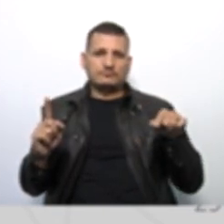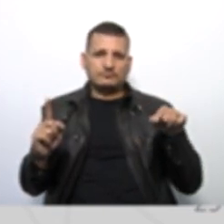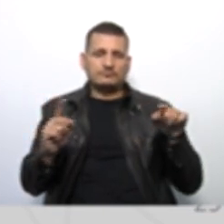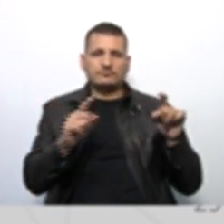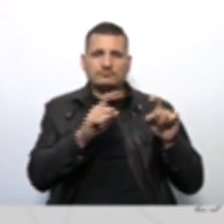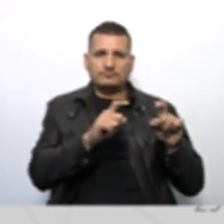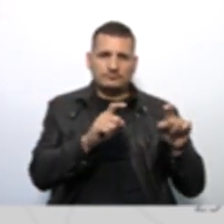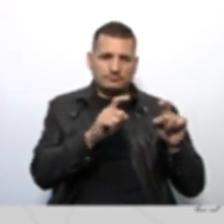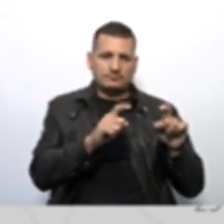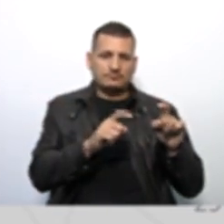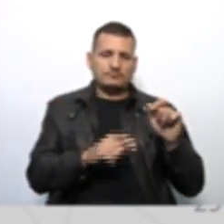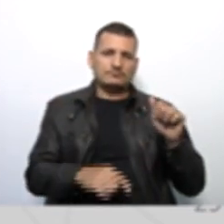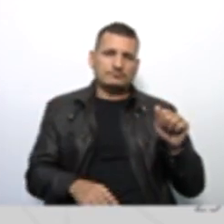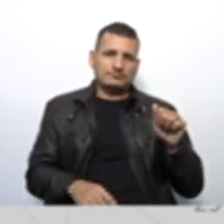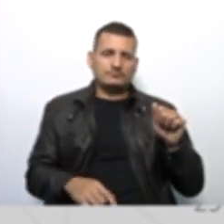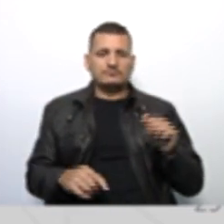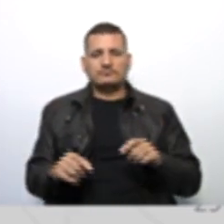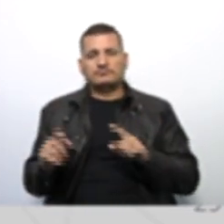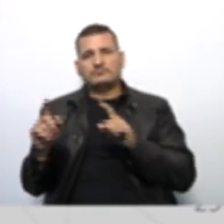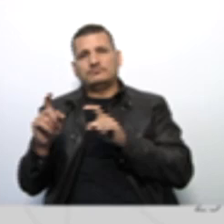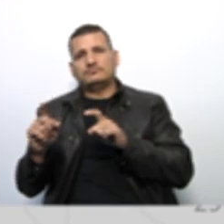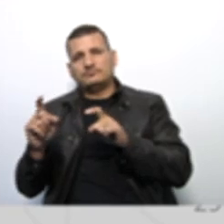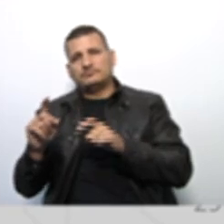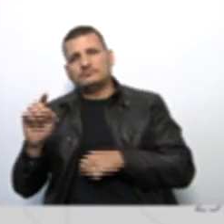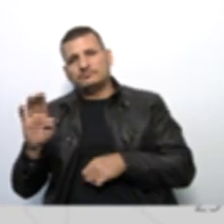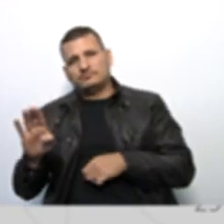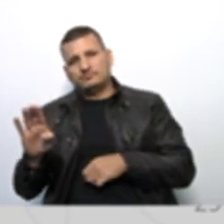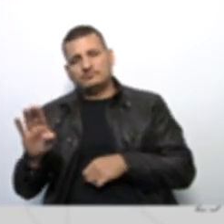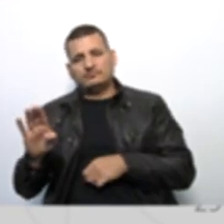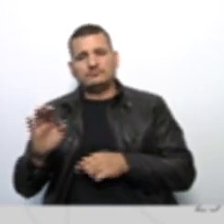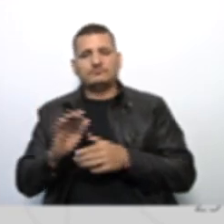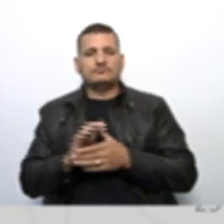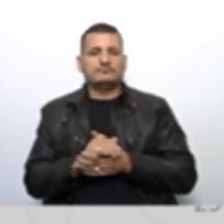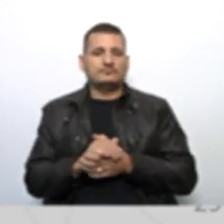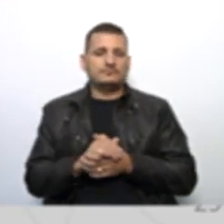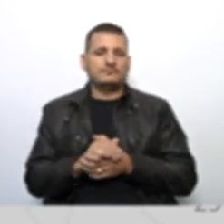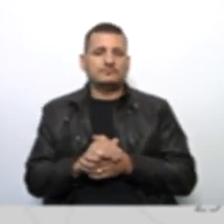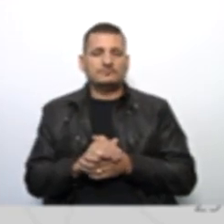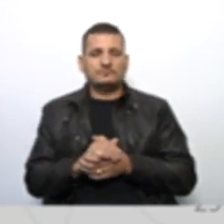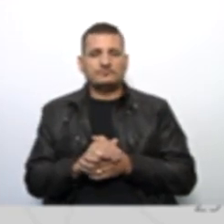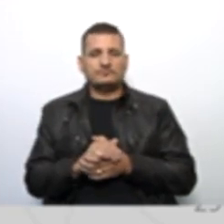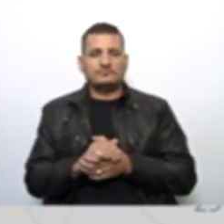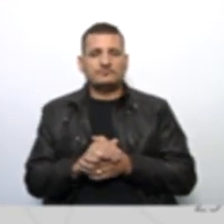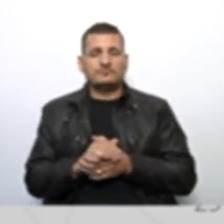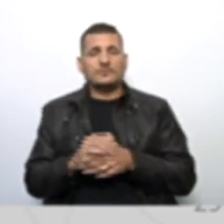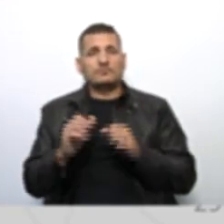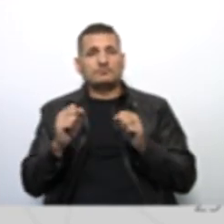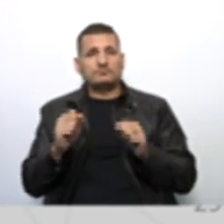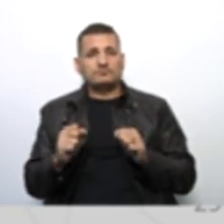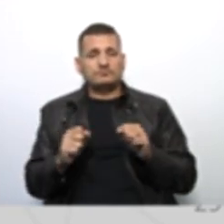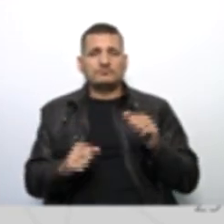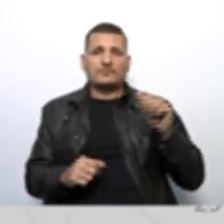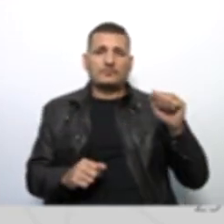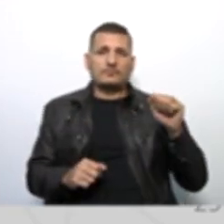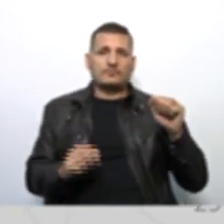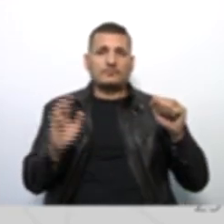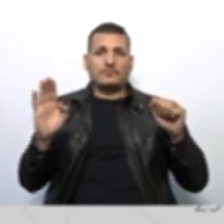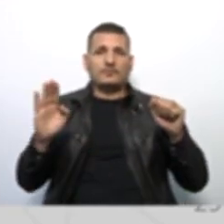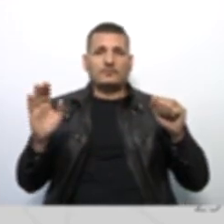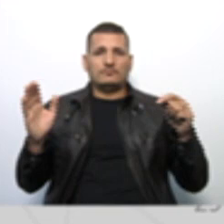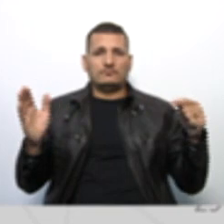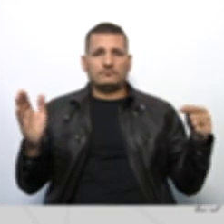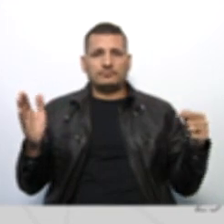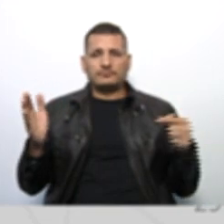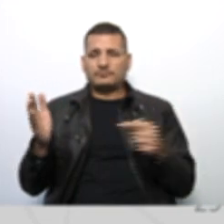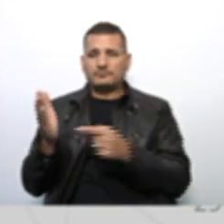A, não é isso? E temos um computador B. Eu posso ligar A a B diretamente por